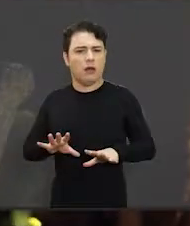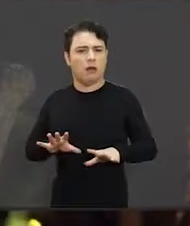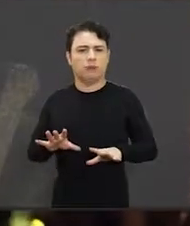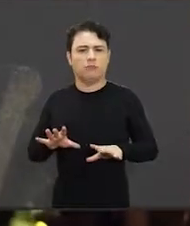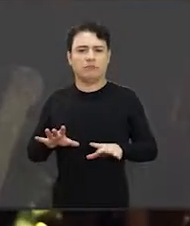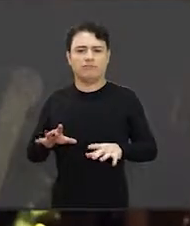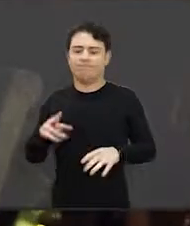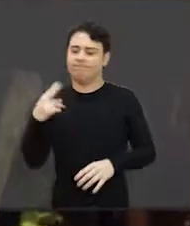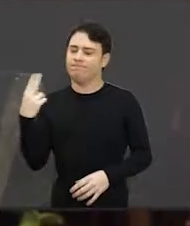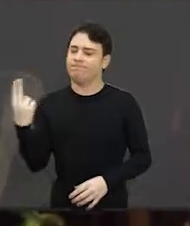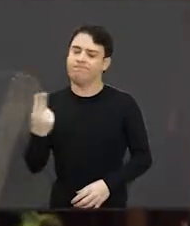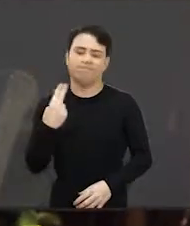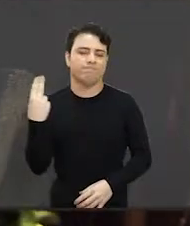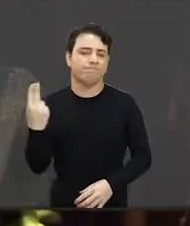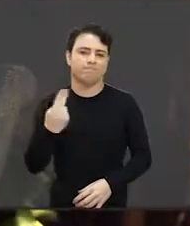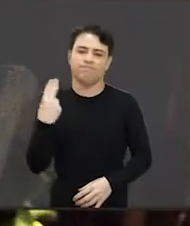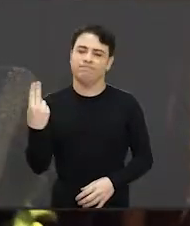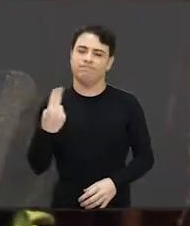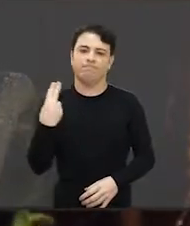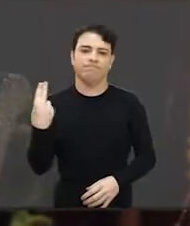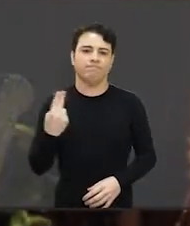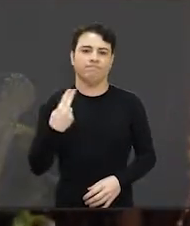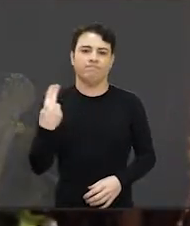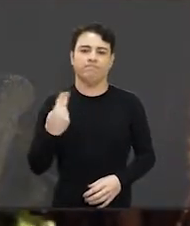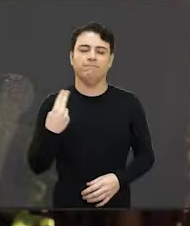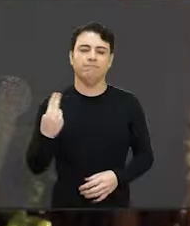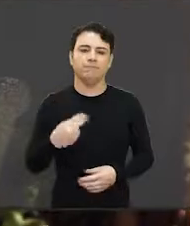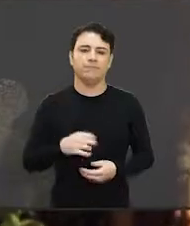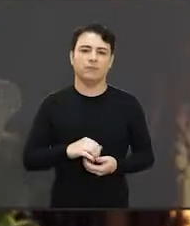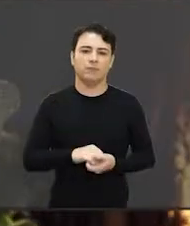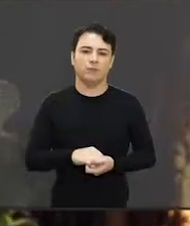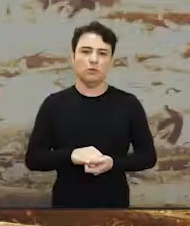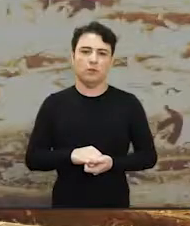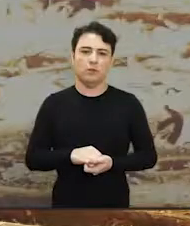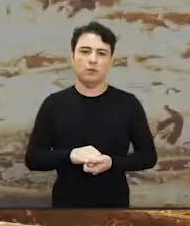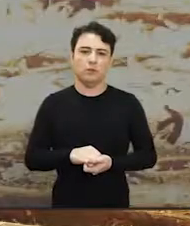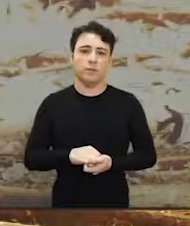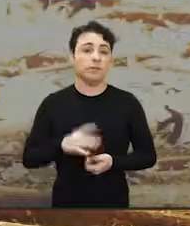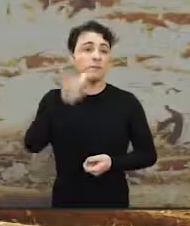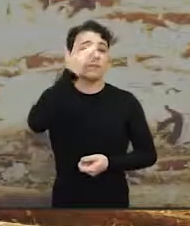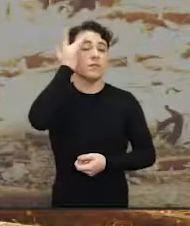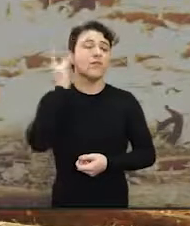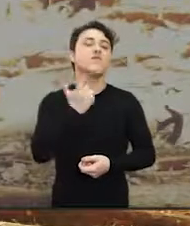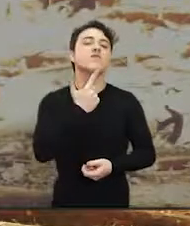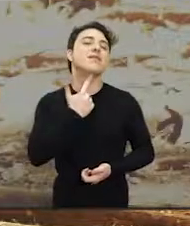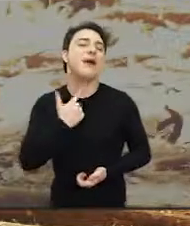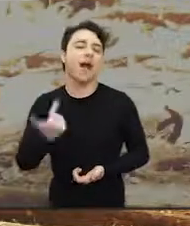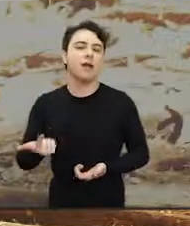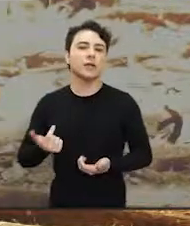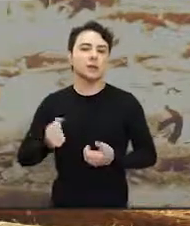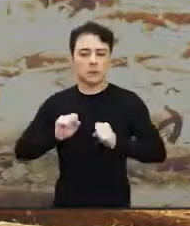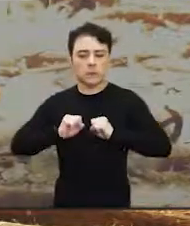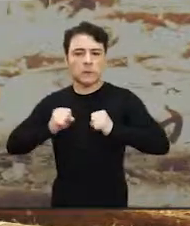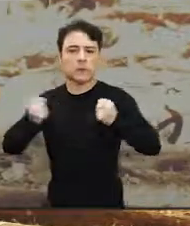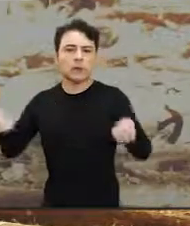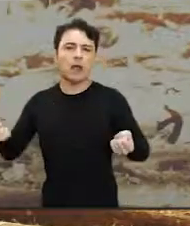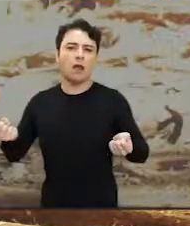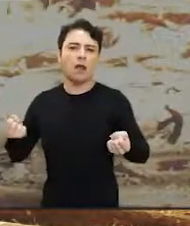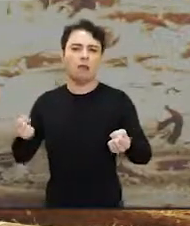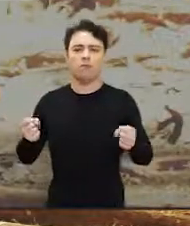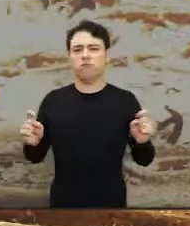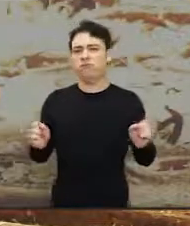boa vontade, não adianta só ter o olhar para isso. Acho que falta estrutura para isso, falta espaços melhores, com